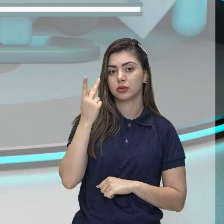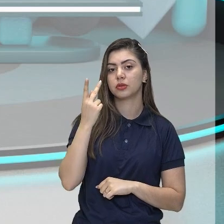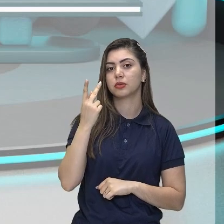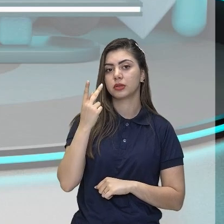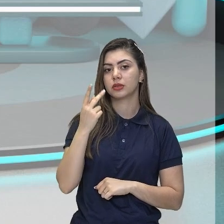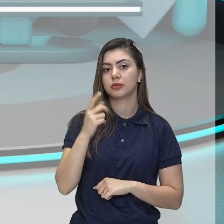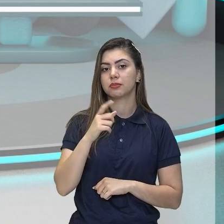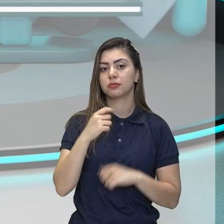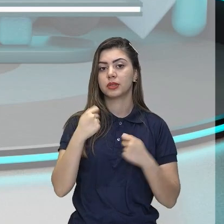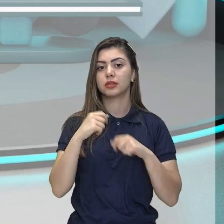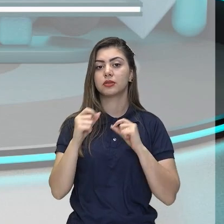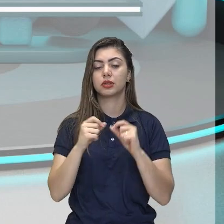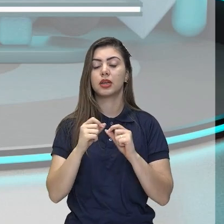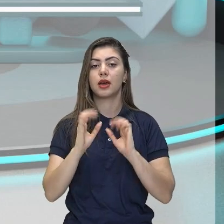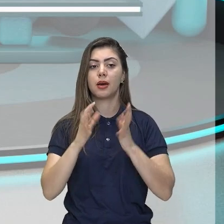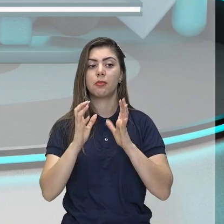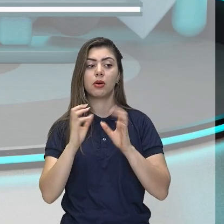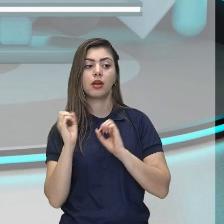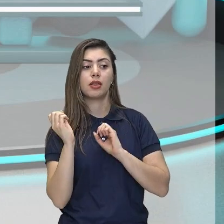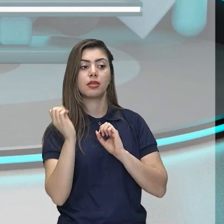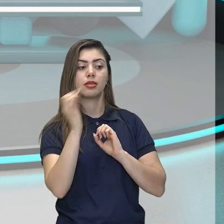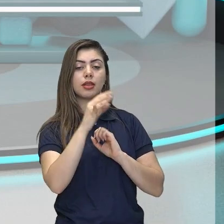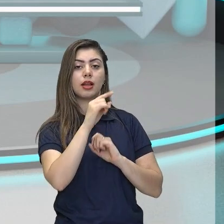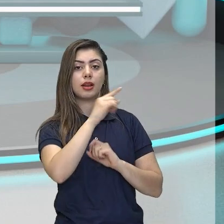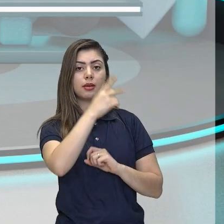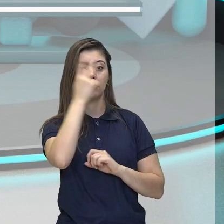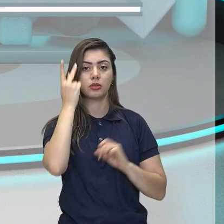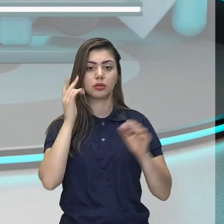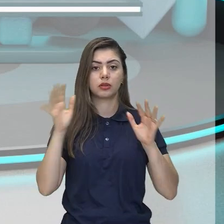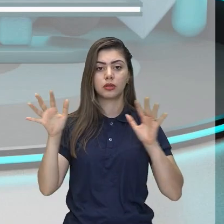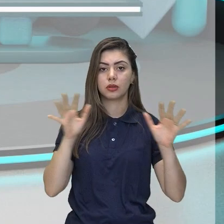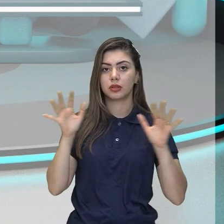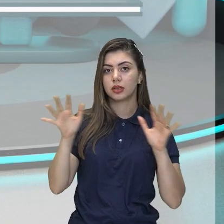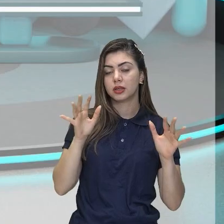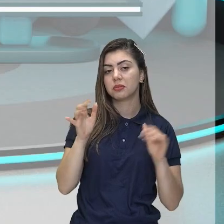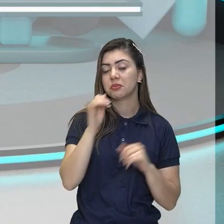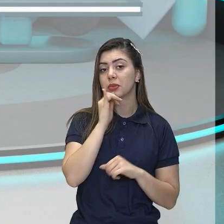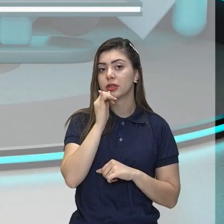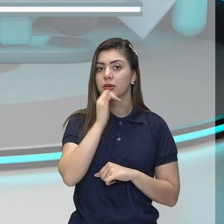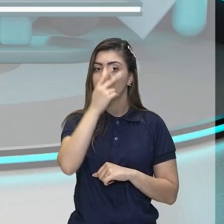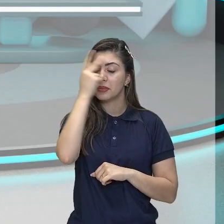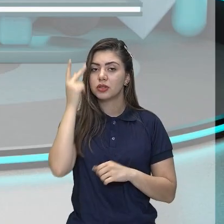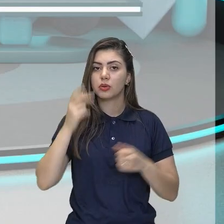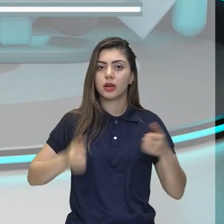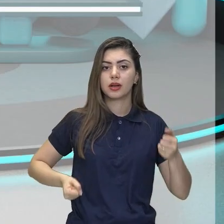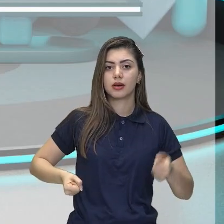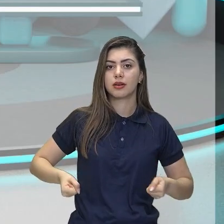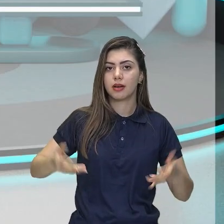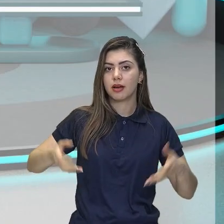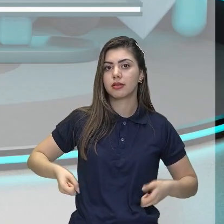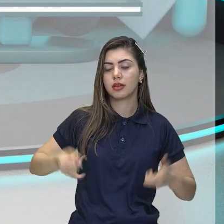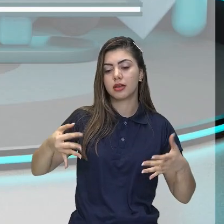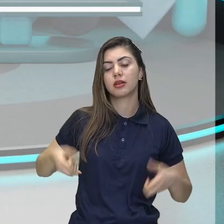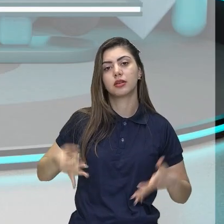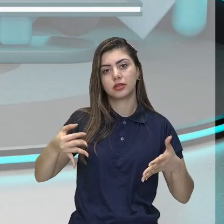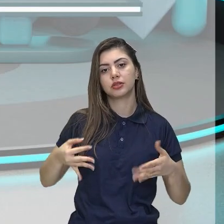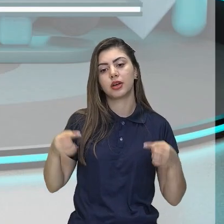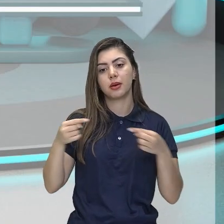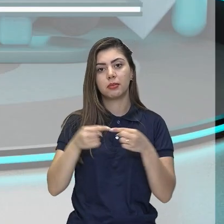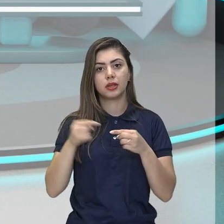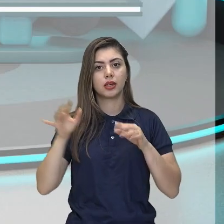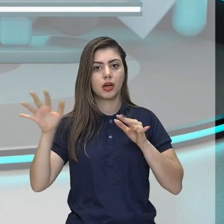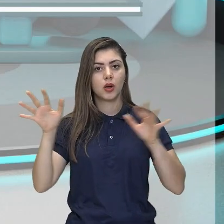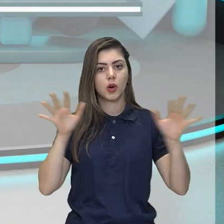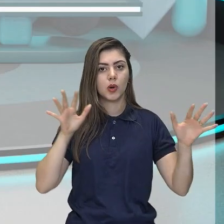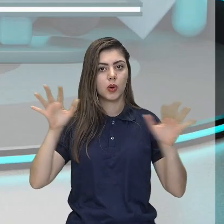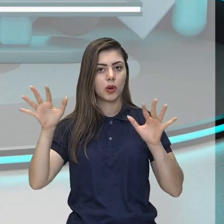seja feito para o goleiro. Lembrem-se que o goleiro é, no caso, por exemplo, o cadeirante, né? A pessoa com deficiência. Isso